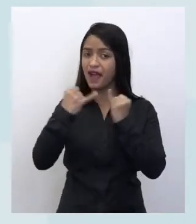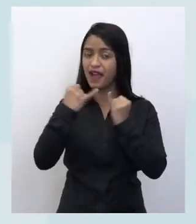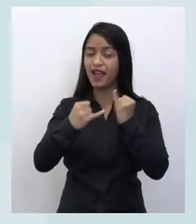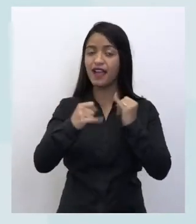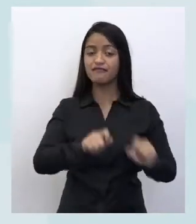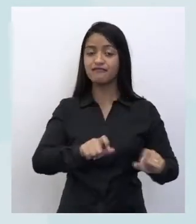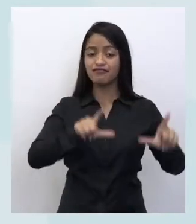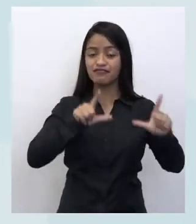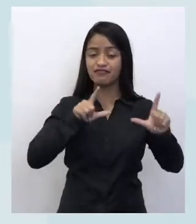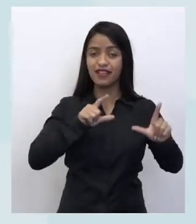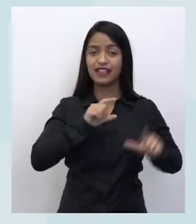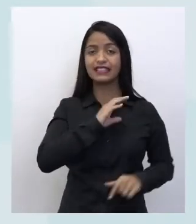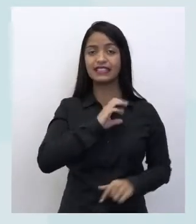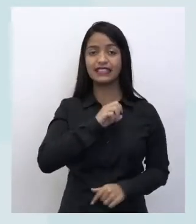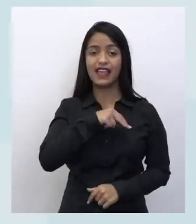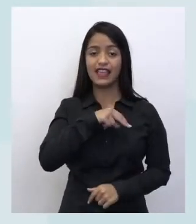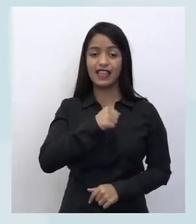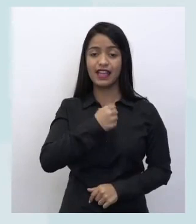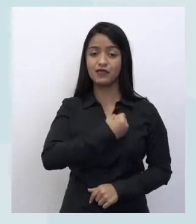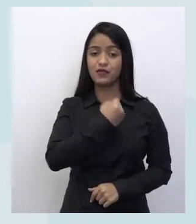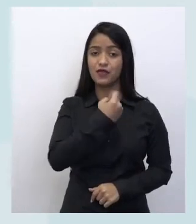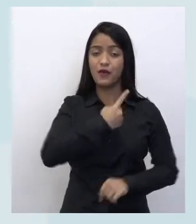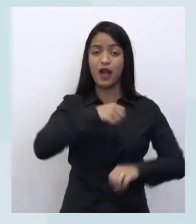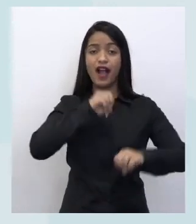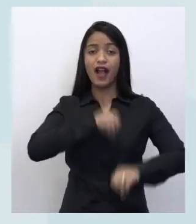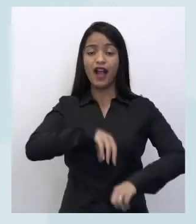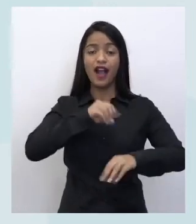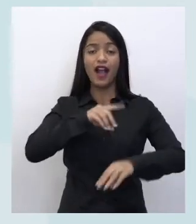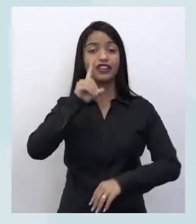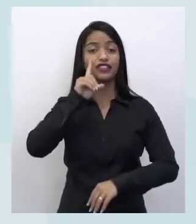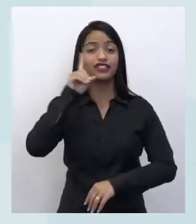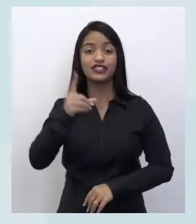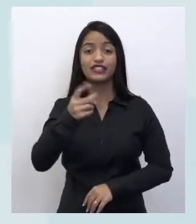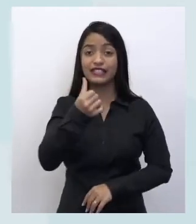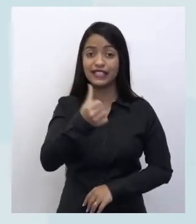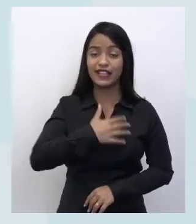do roteiro, a aula do isso dia Isso porque 6 você do disse 8. Que ia ser difícil de lembrar.